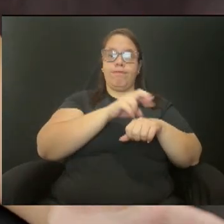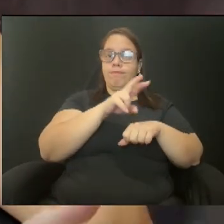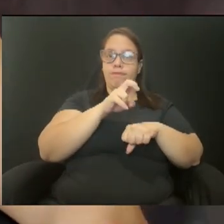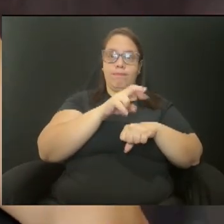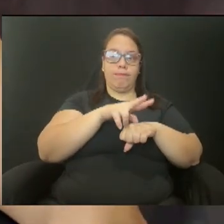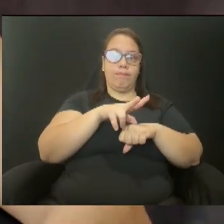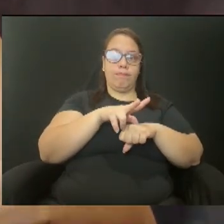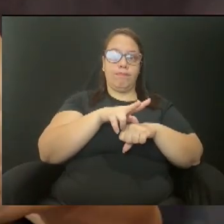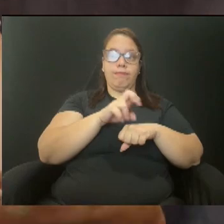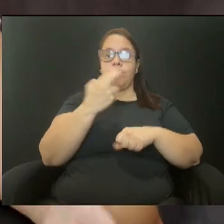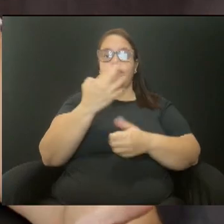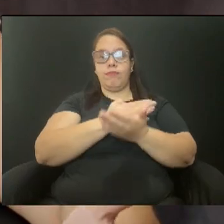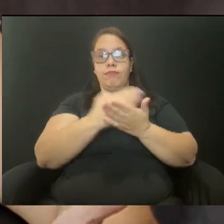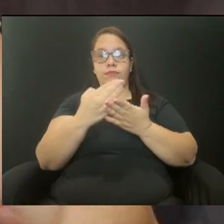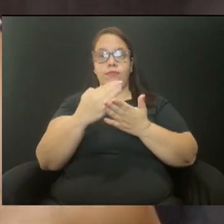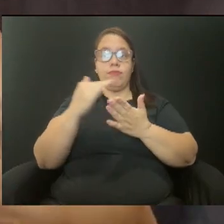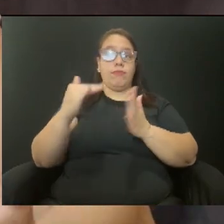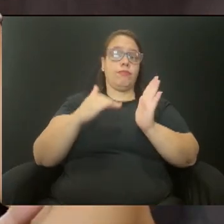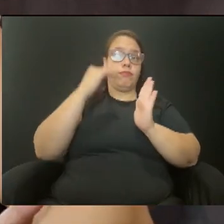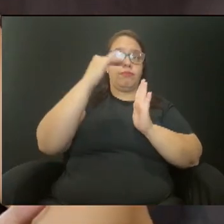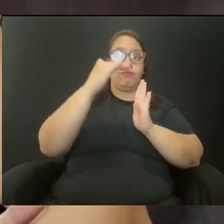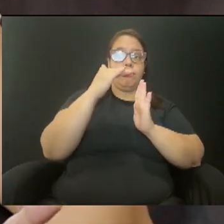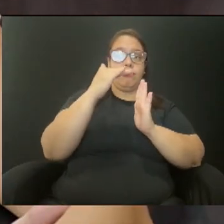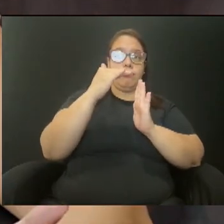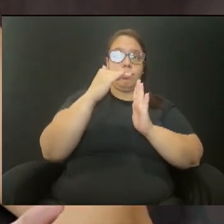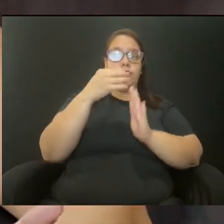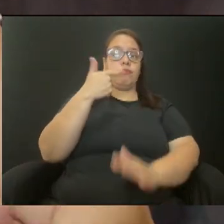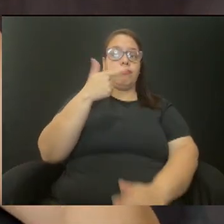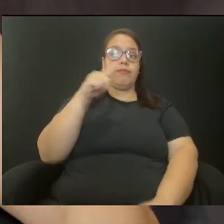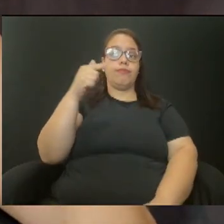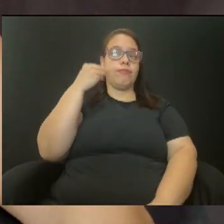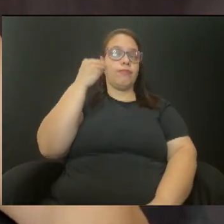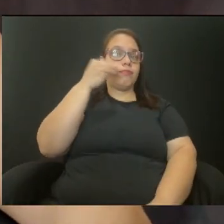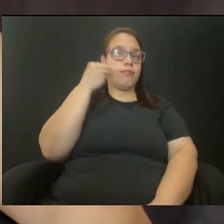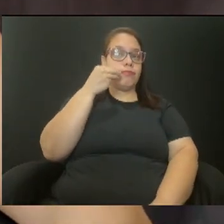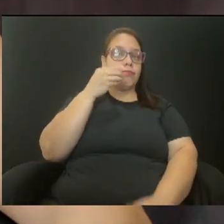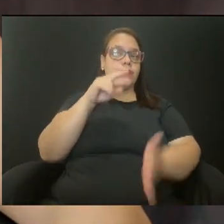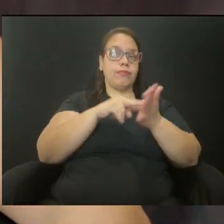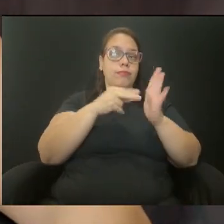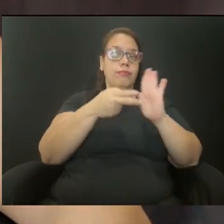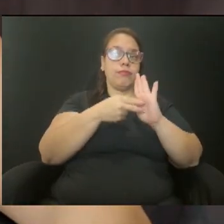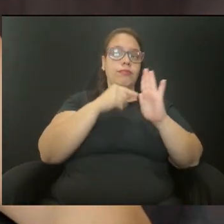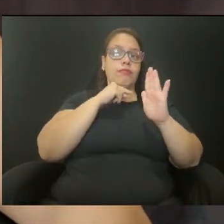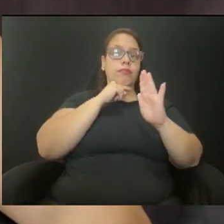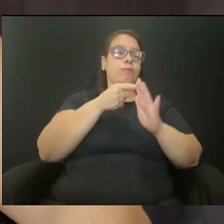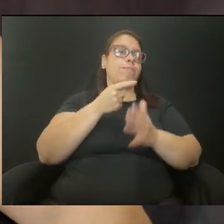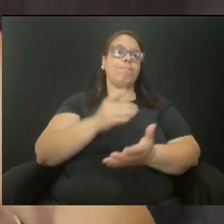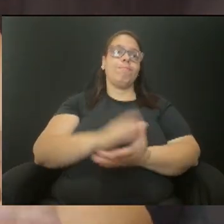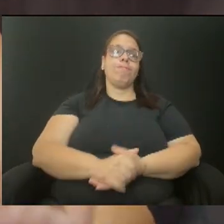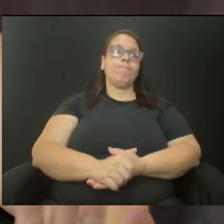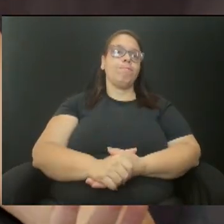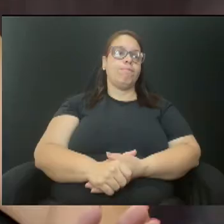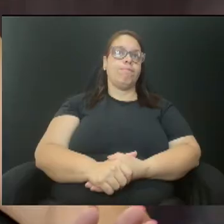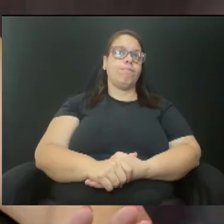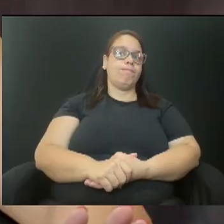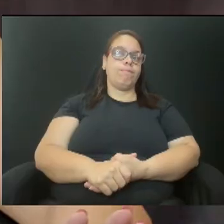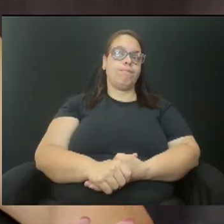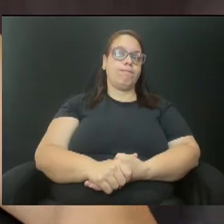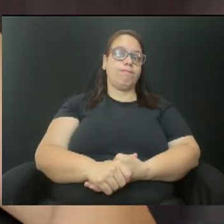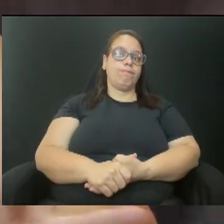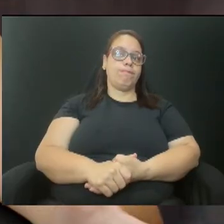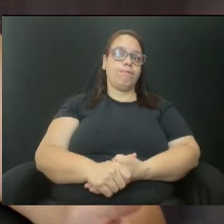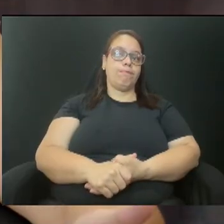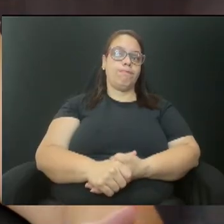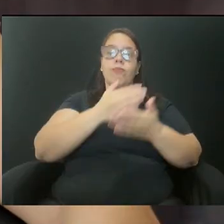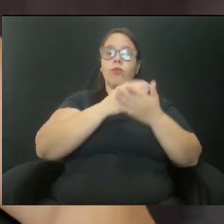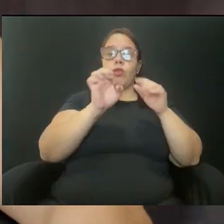muito acima, né, às vezes sem experiência, o que não faz sentido algum, ou até mesmo, começar um negócio por conta própria,